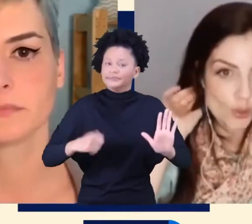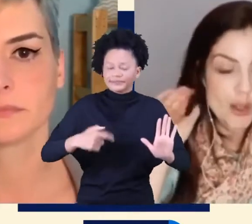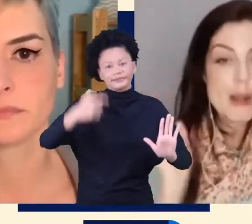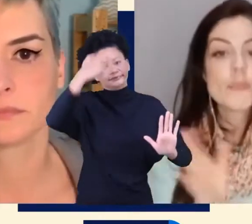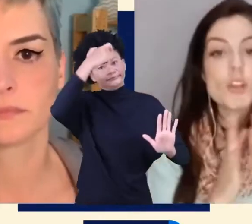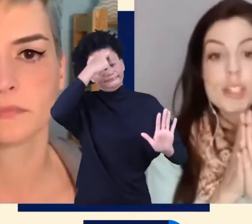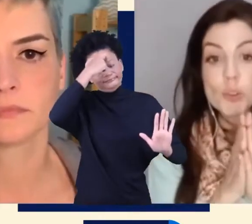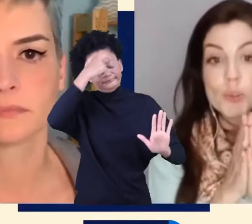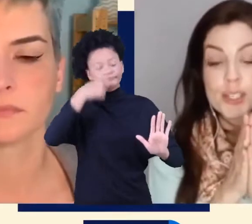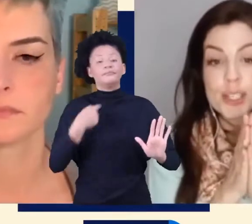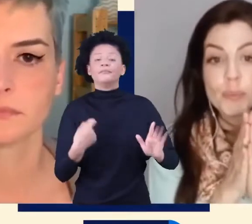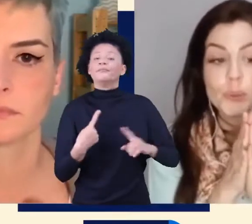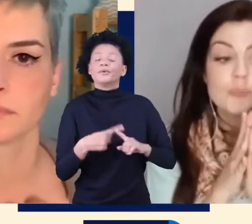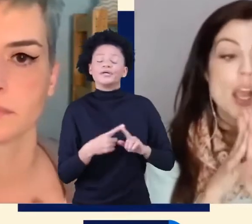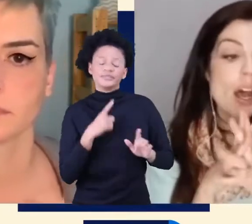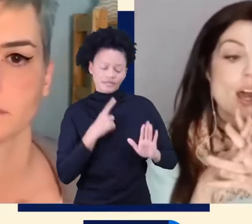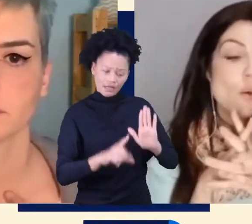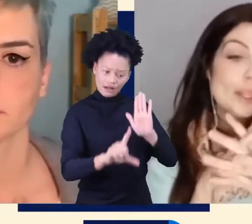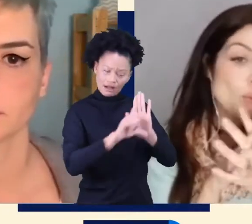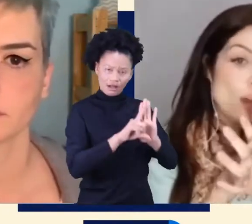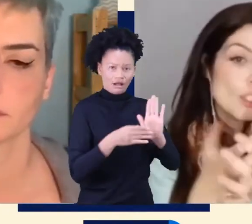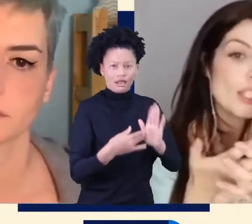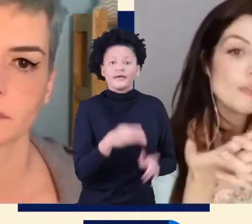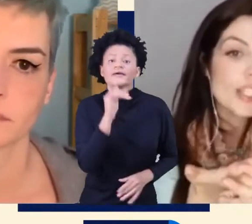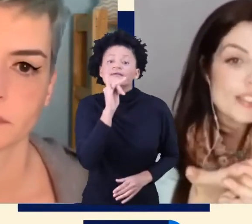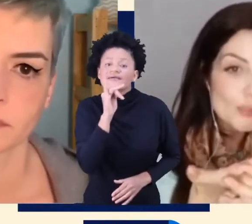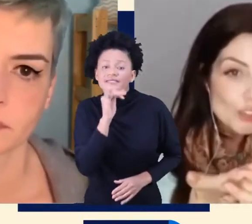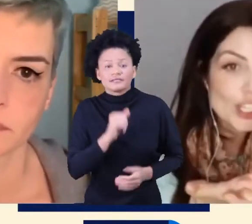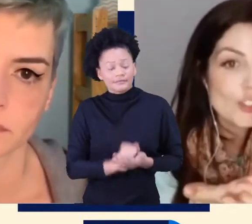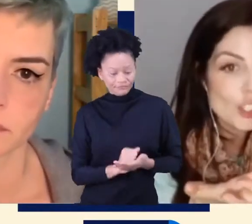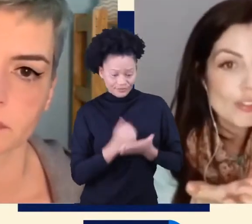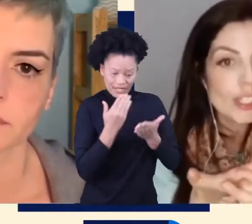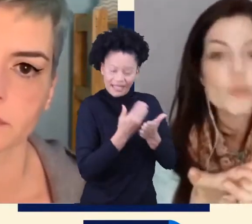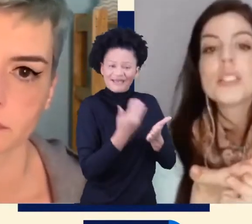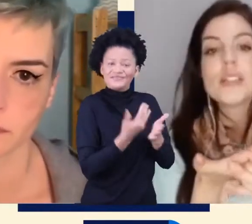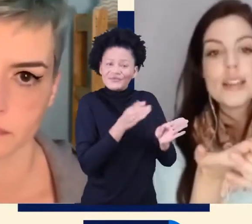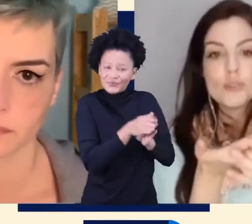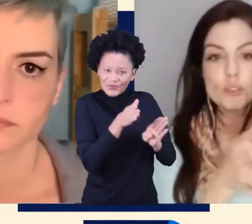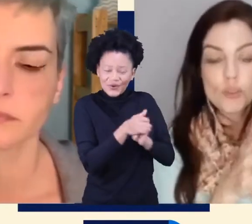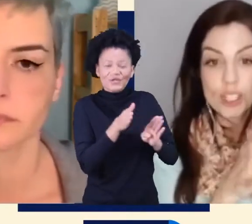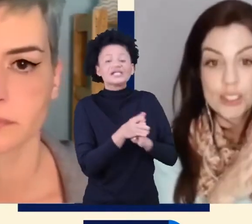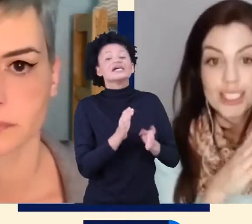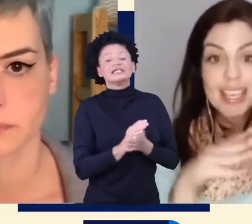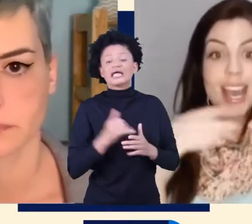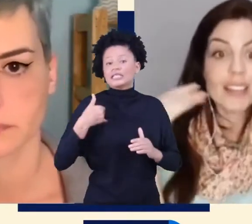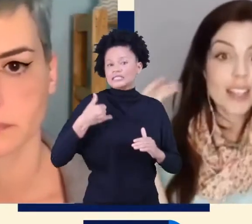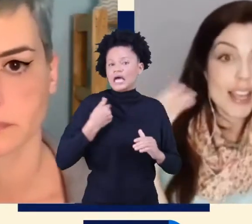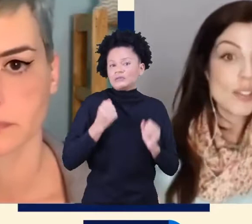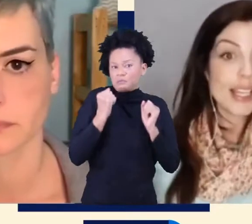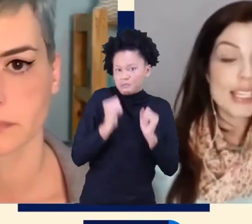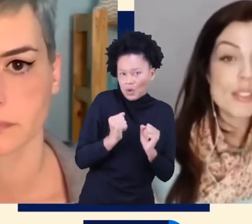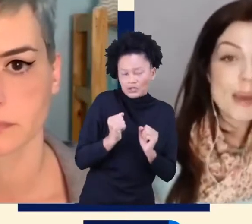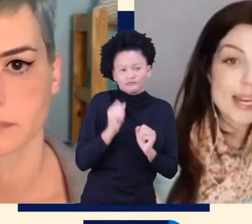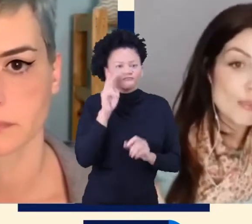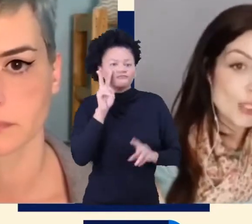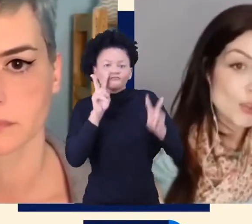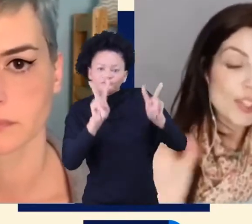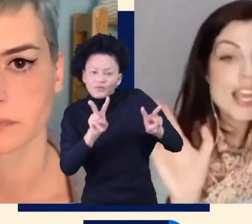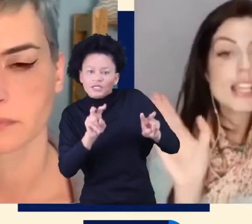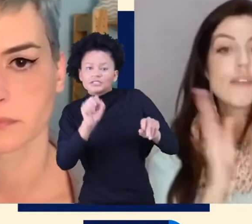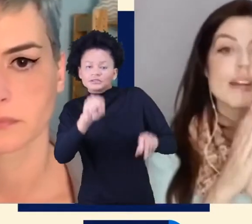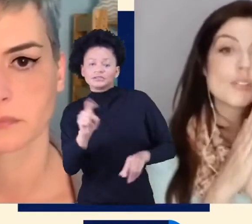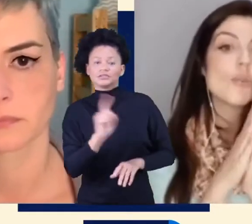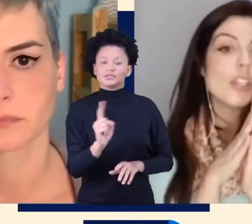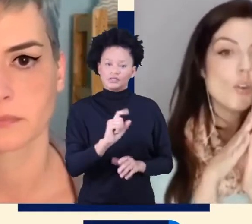para isso. Nós temos, por exemplo, o Manual de Classificação Indicativa, que é do Ministério da Justiça, que até são aqueles